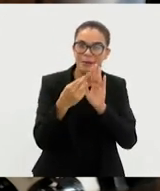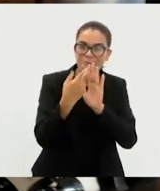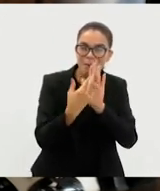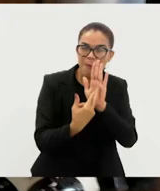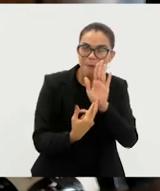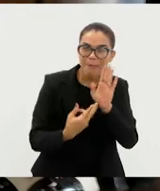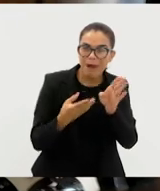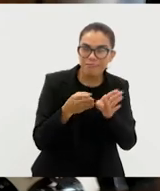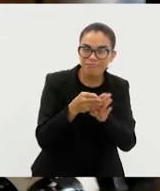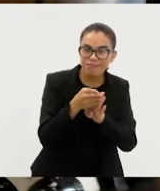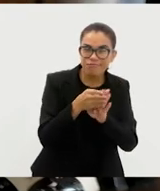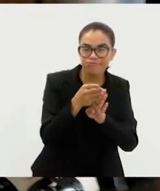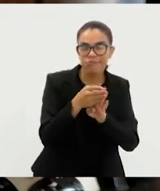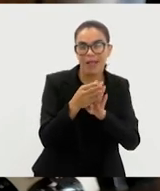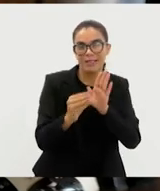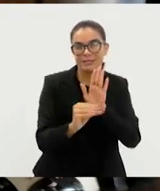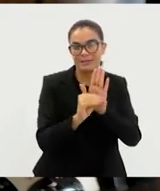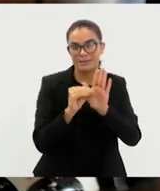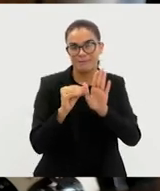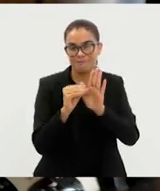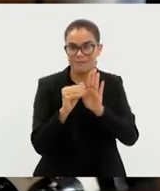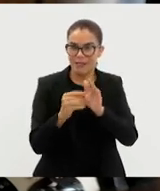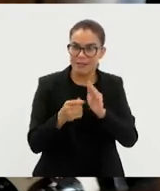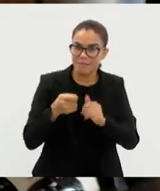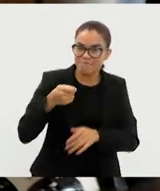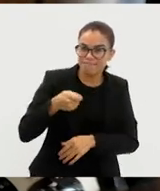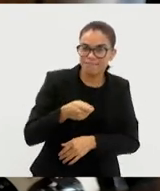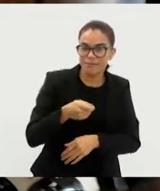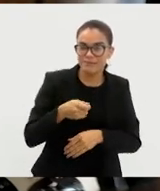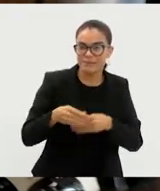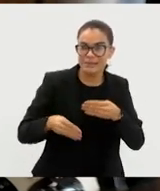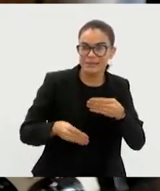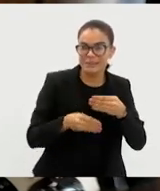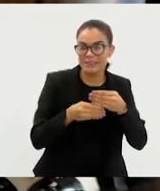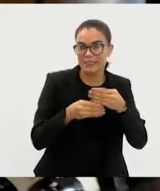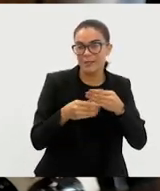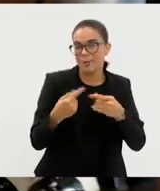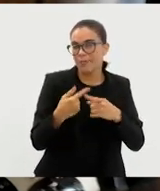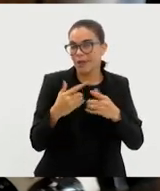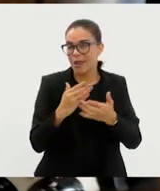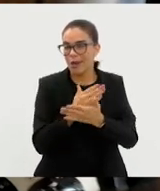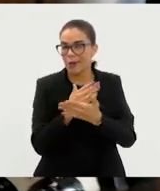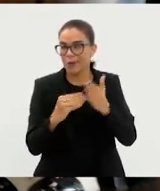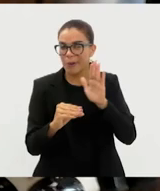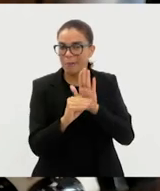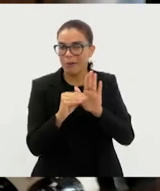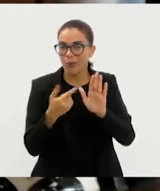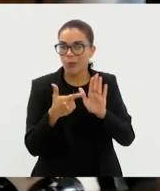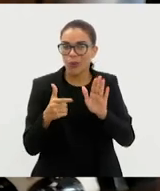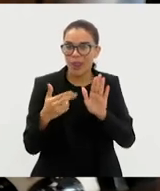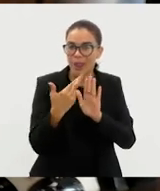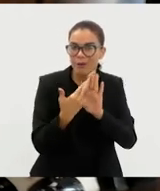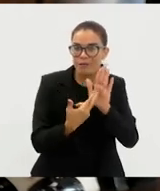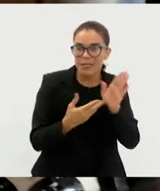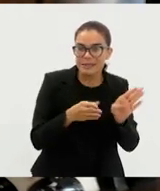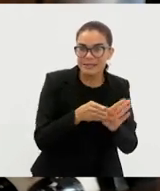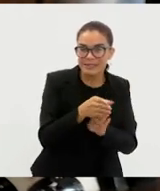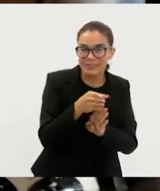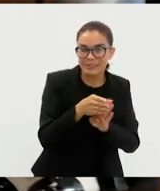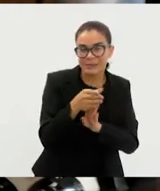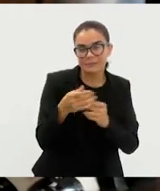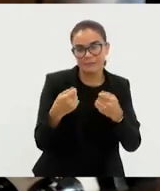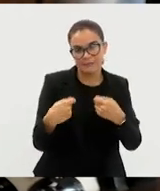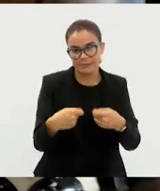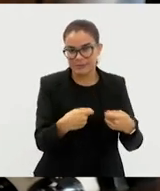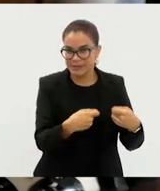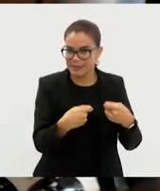as emendas positivas, porque tem determinadas emendas que não têm transferência, mas não têm regulamentação. Né? Então, também precisamos